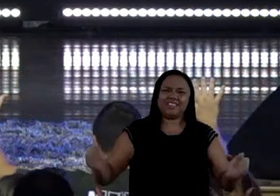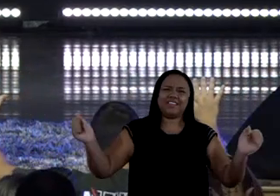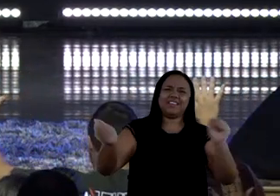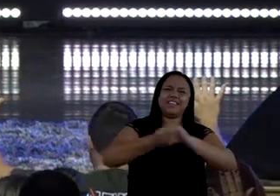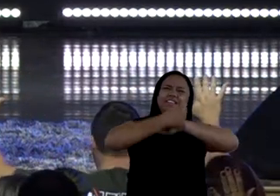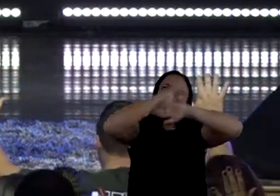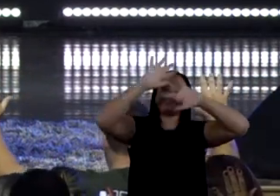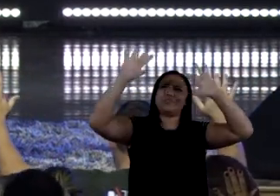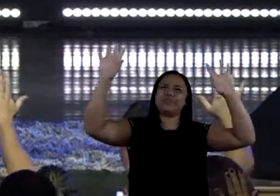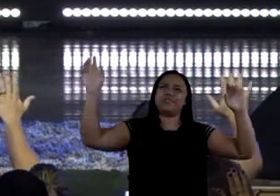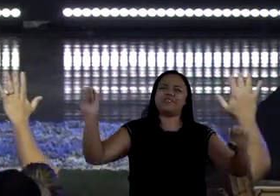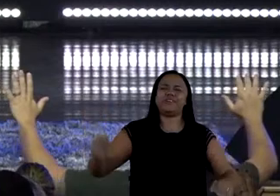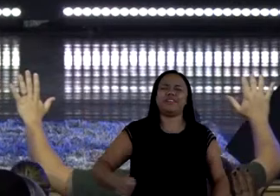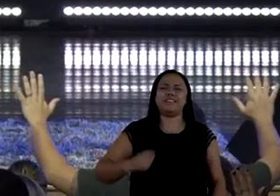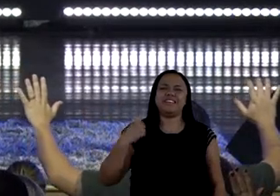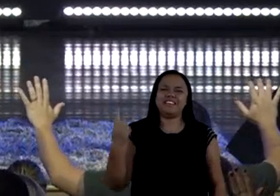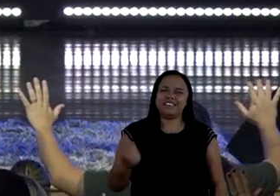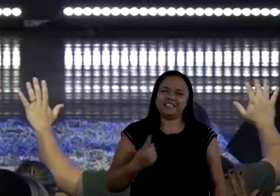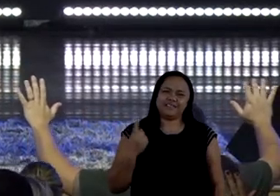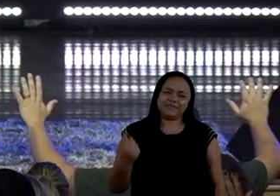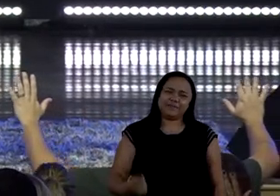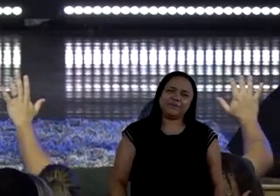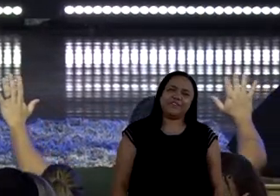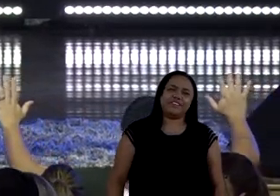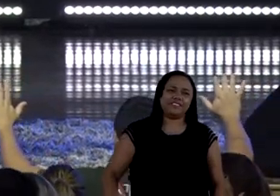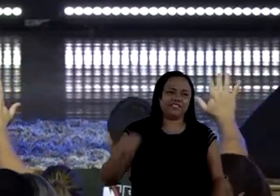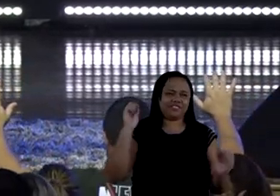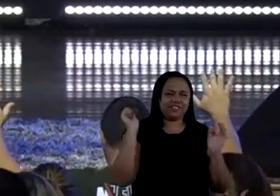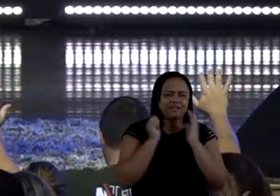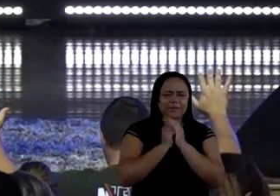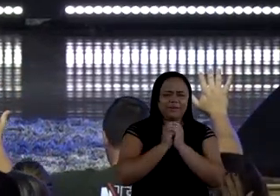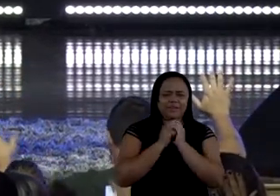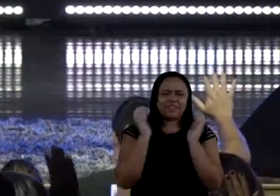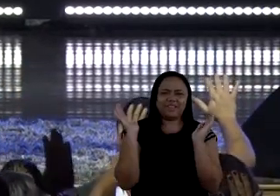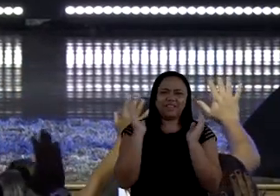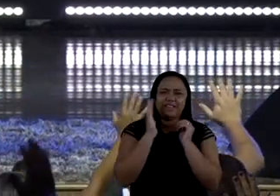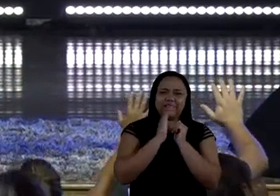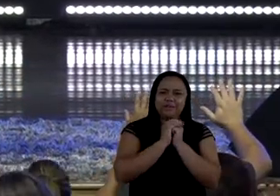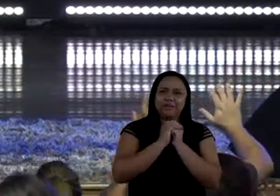poder e a glória para sempre. Amém e